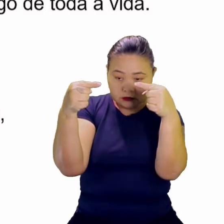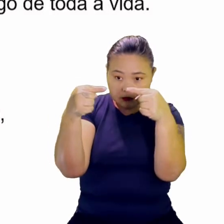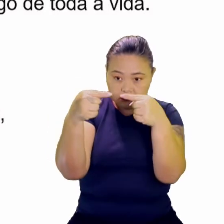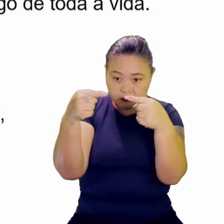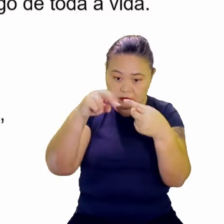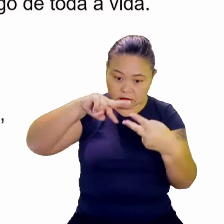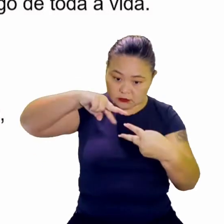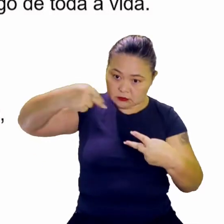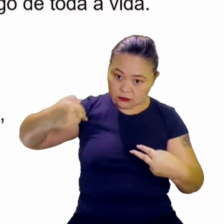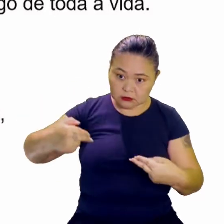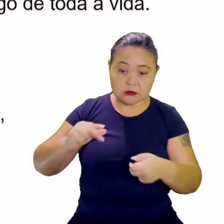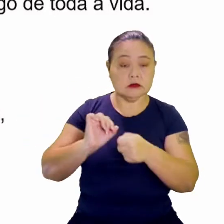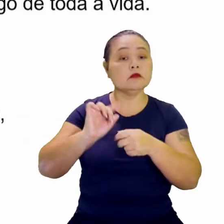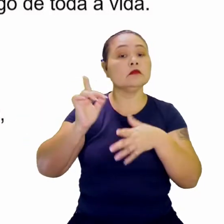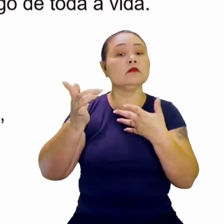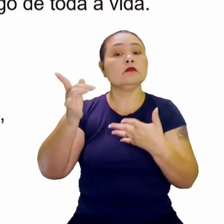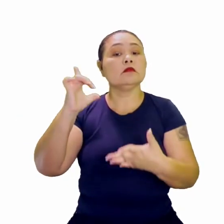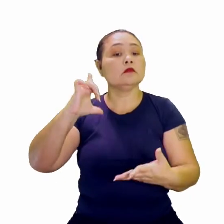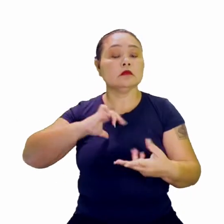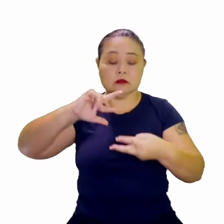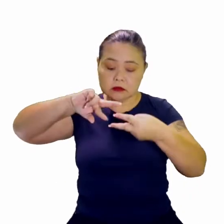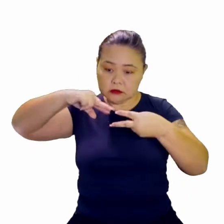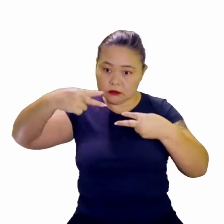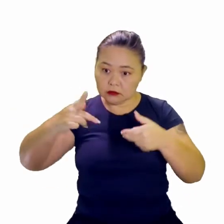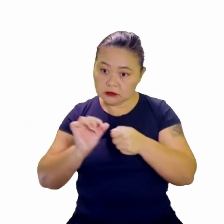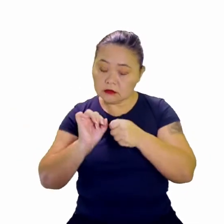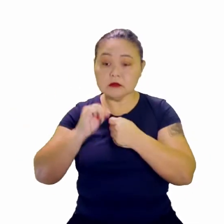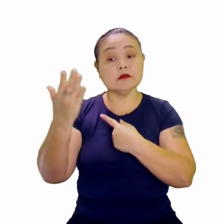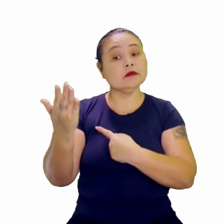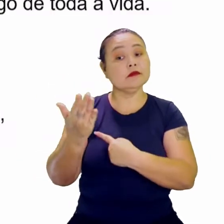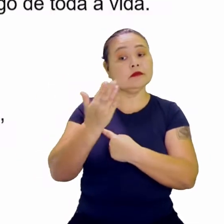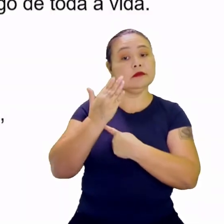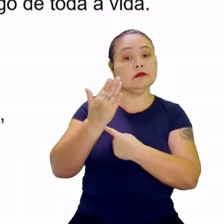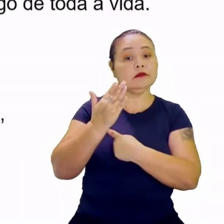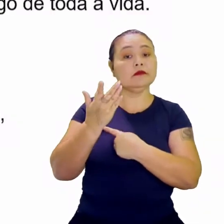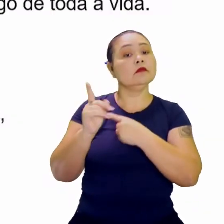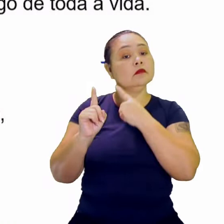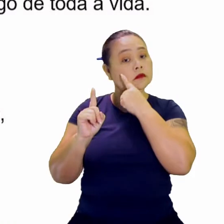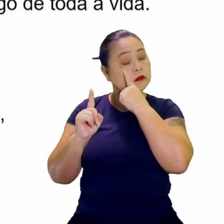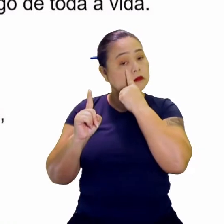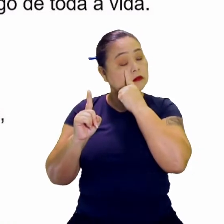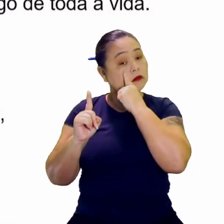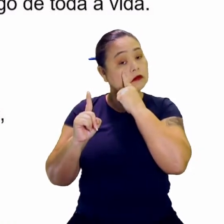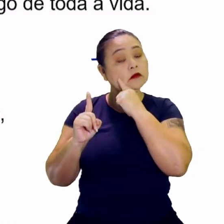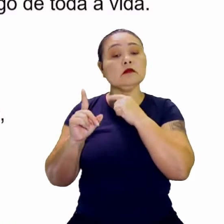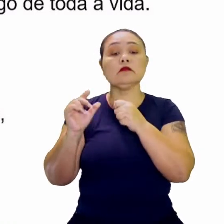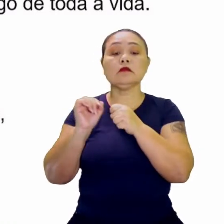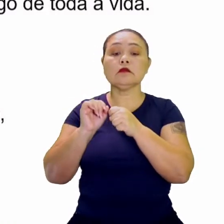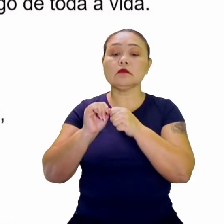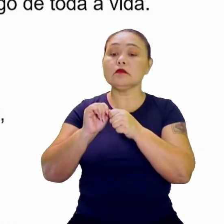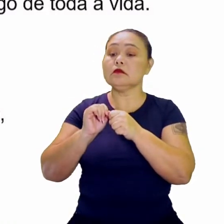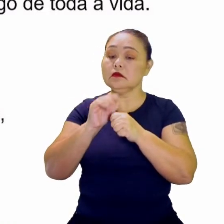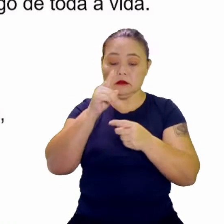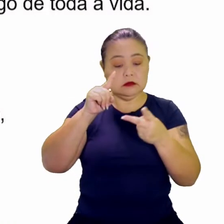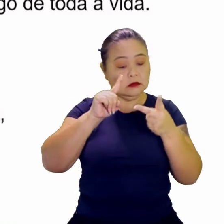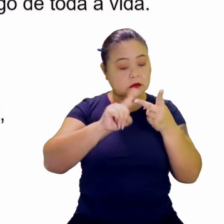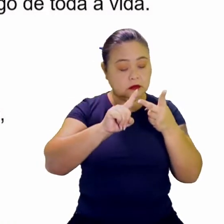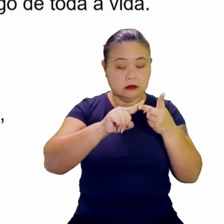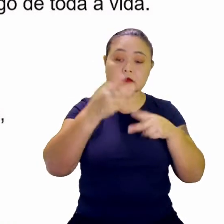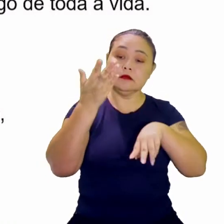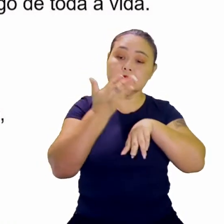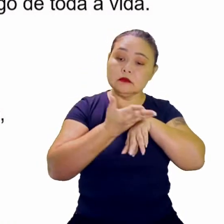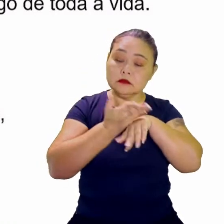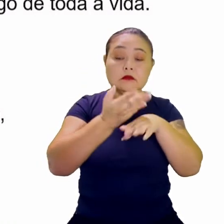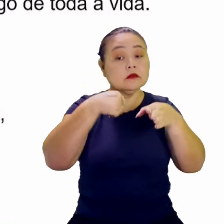o meu fator genético. Então, o meu fator genético vai me ajudar. Opa, passei o slide aqui. O fator treinamento também.